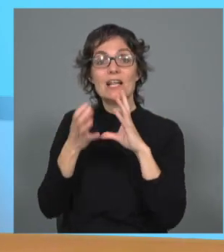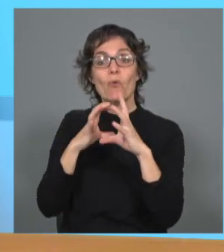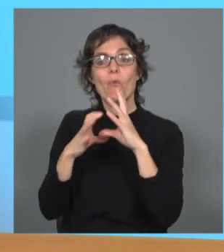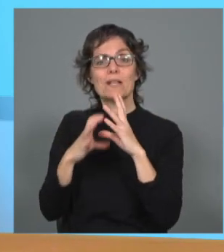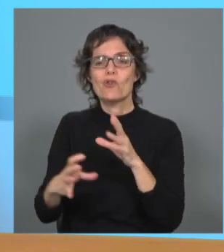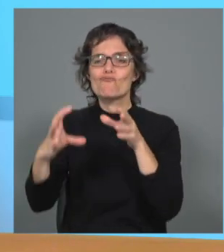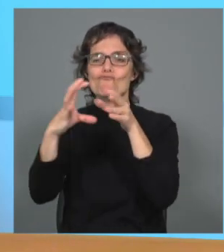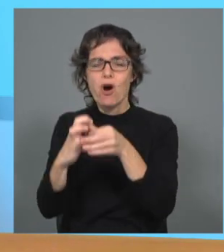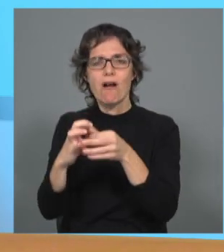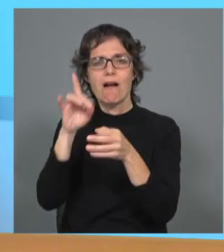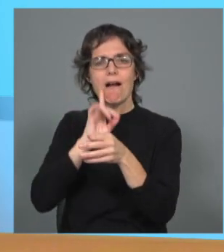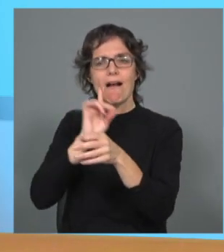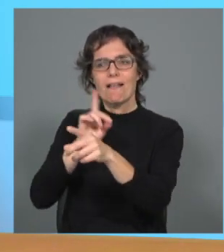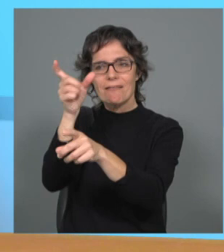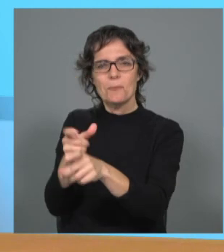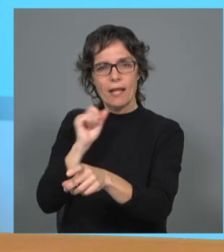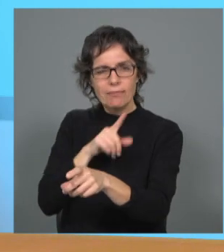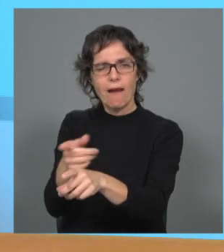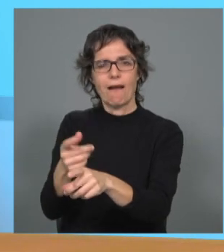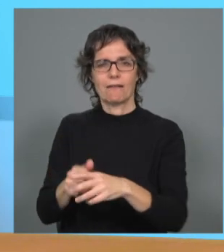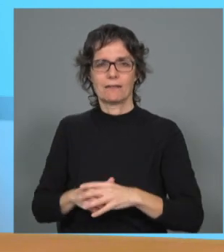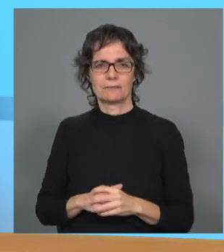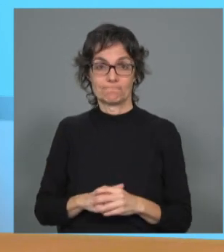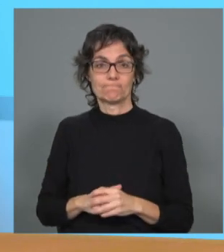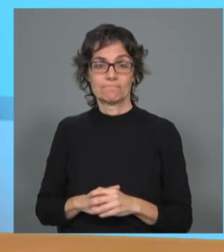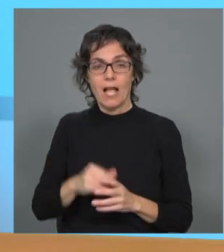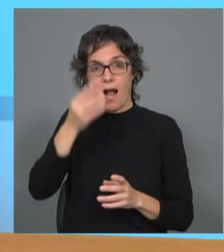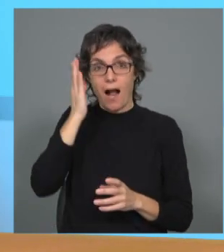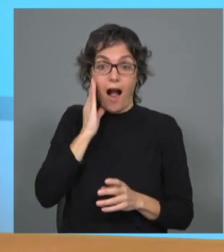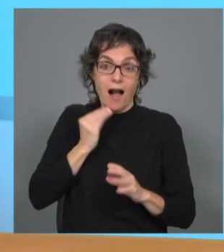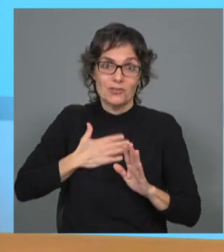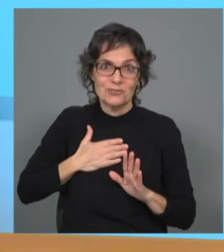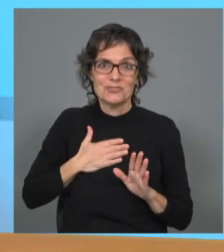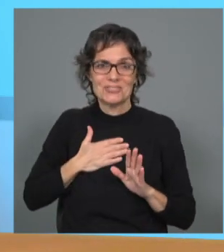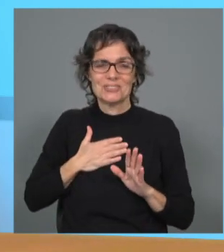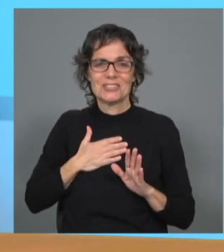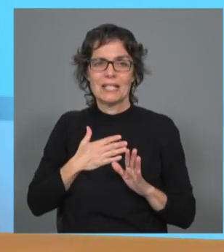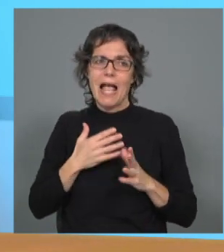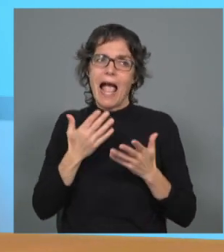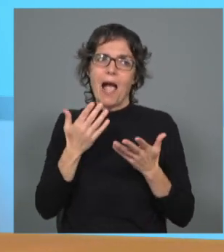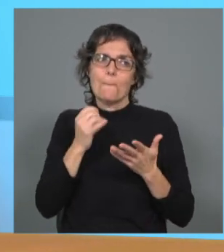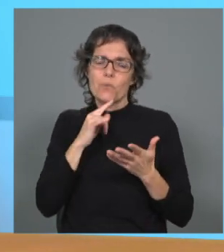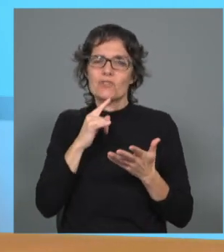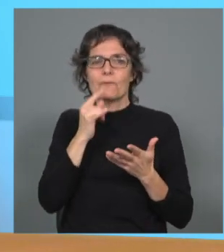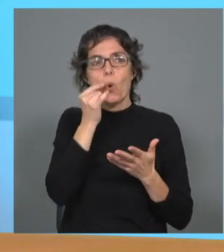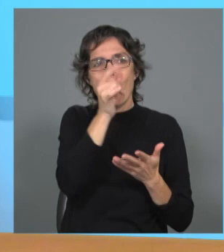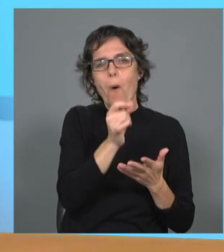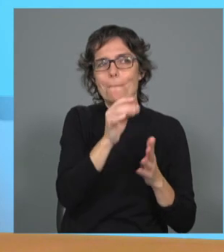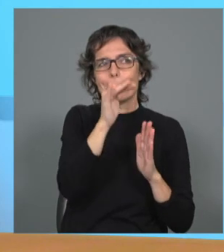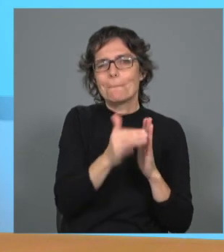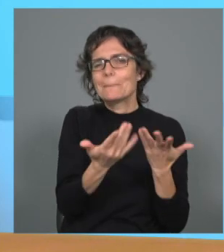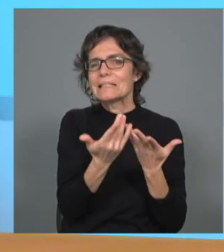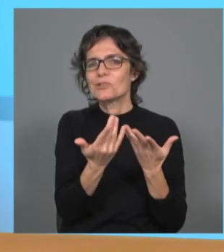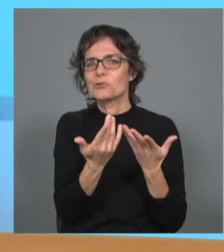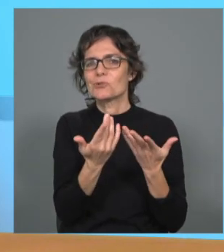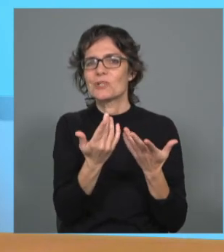são gestos muito próprios da mulher, que são menos inatos no homem e, portanto,